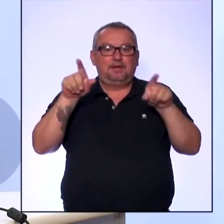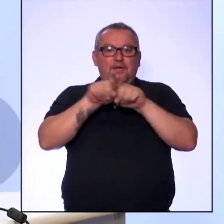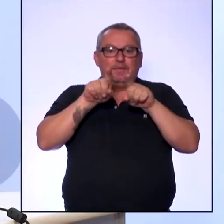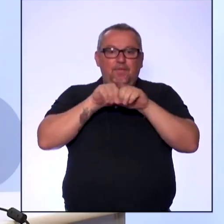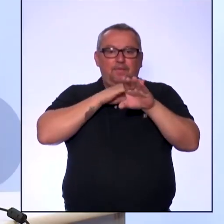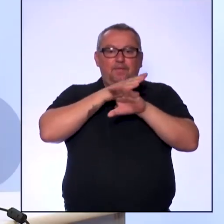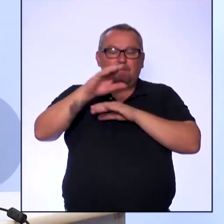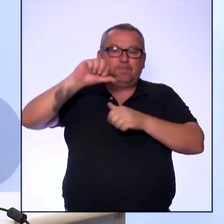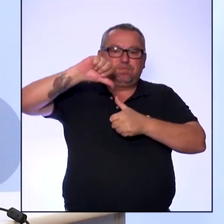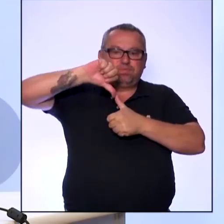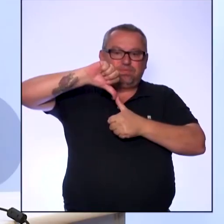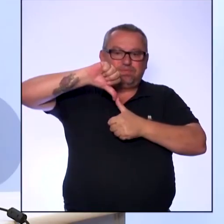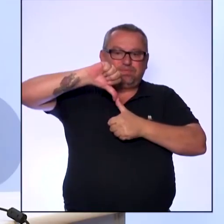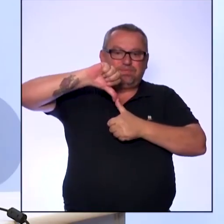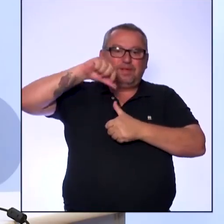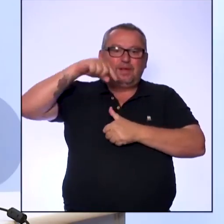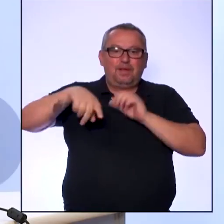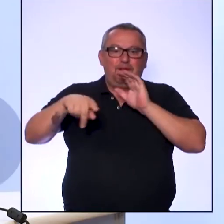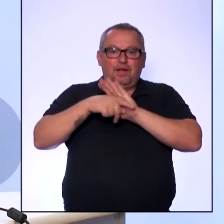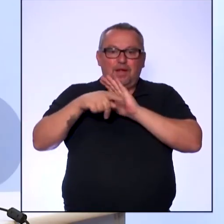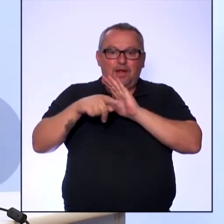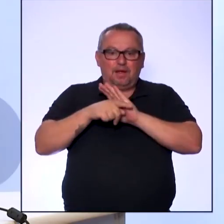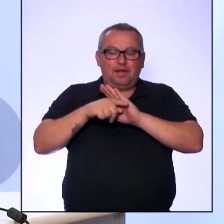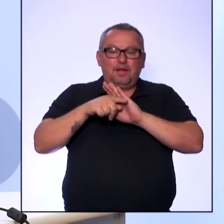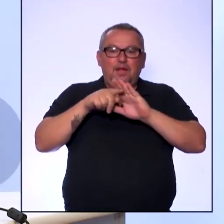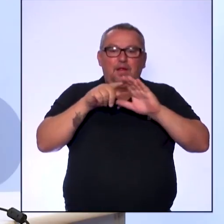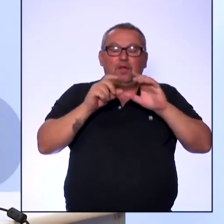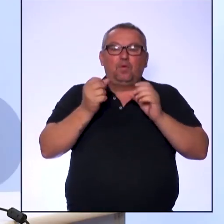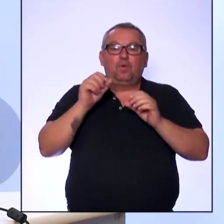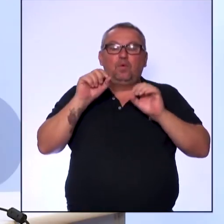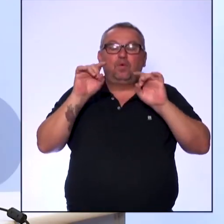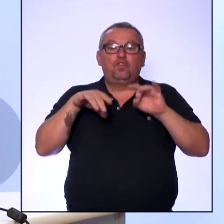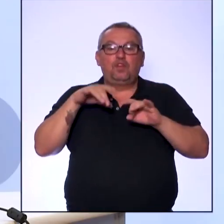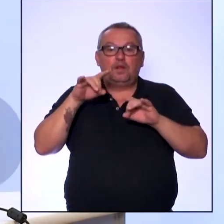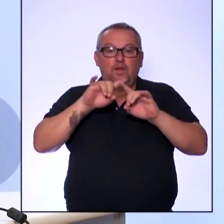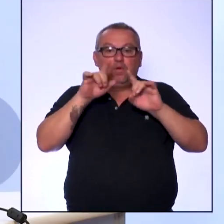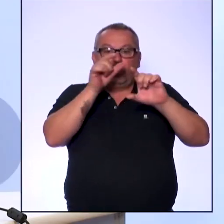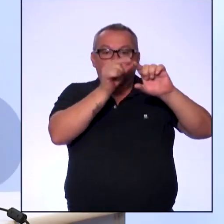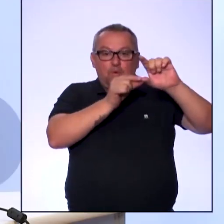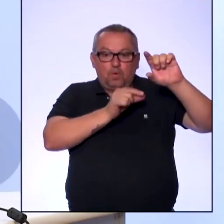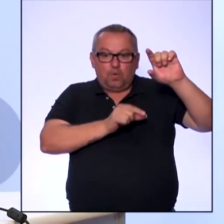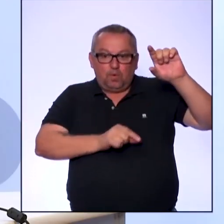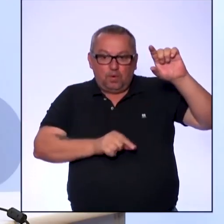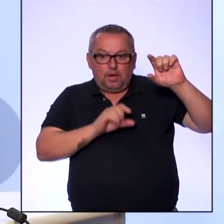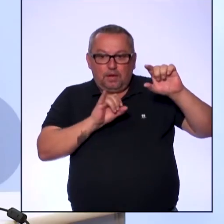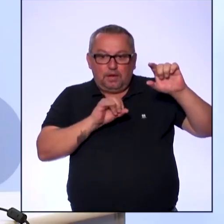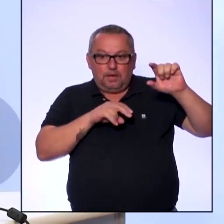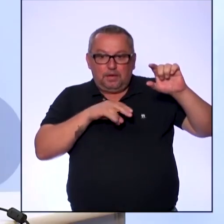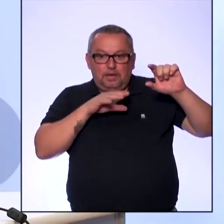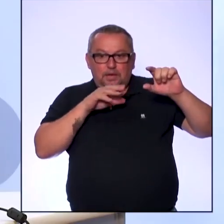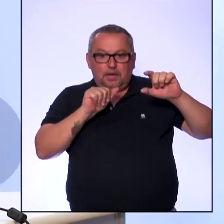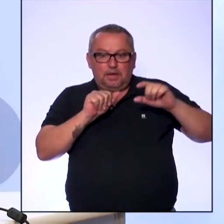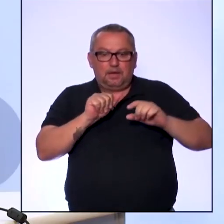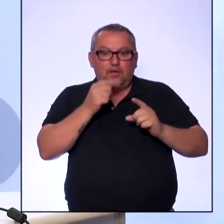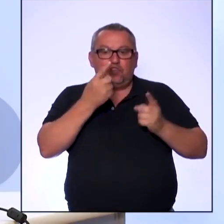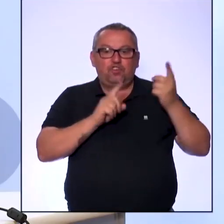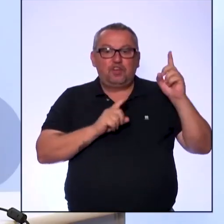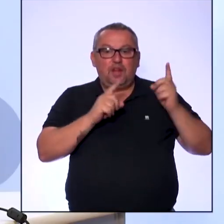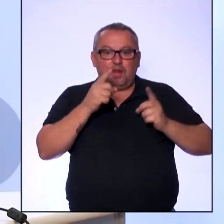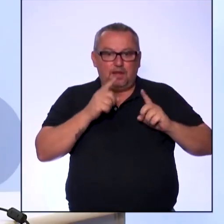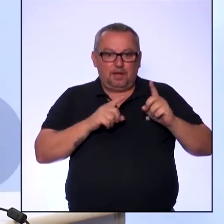Os tupinambás, os guaranis, né? Que até na região do Paraguai se estende. Né? Na região do México, nós tínhamos